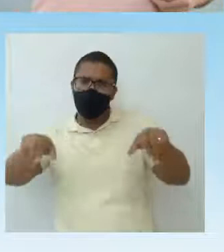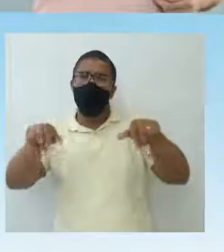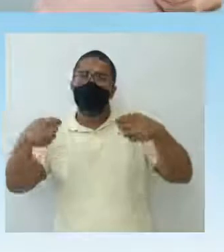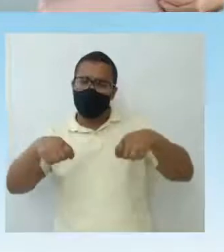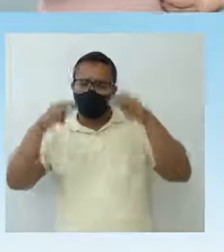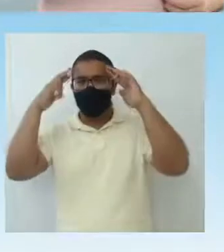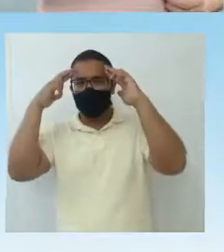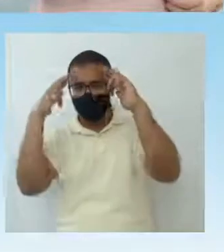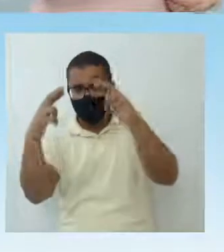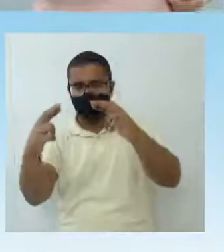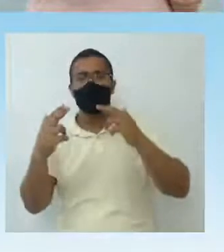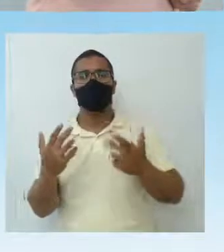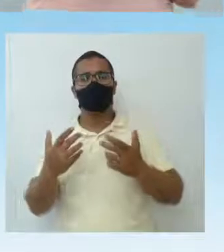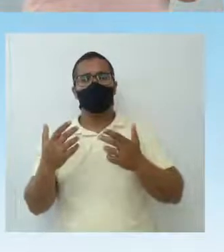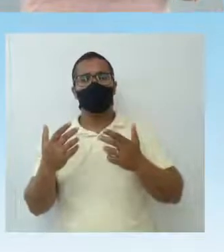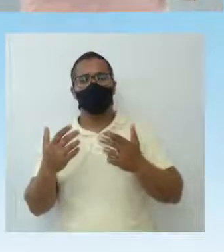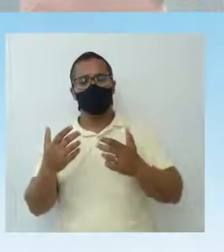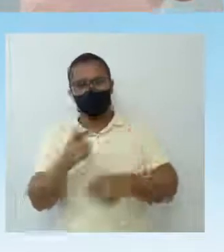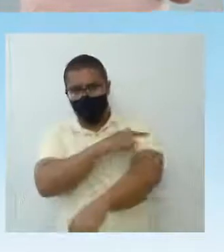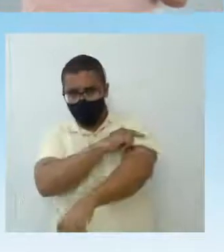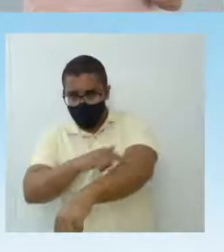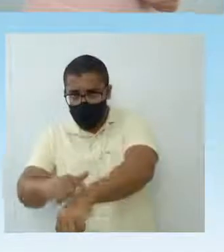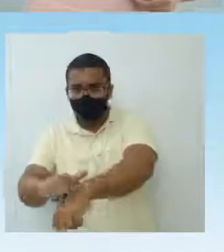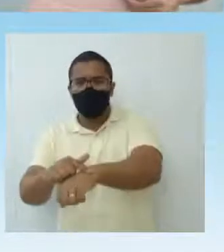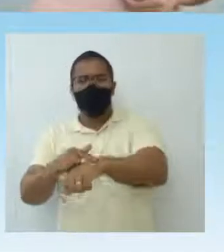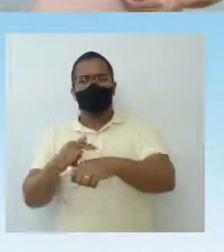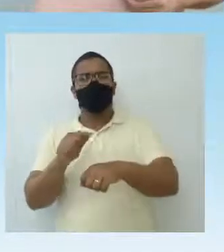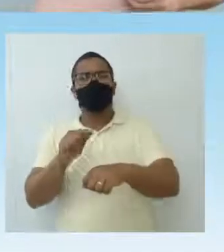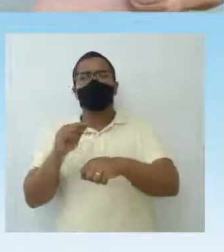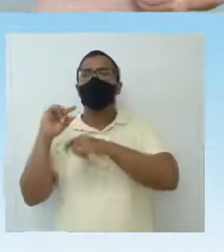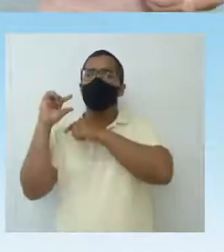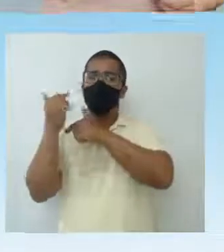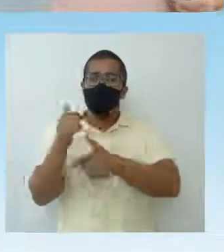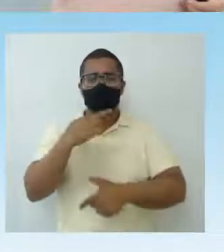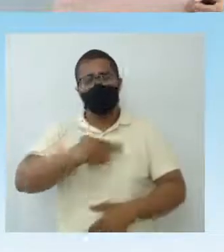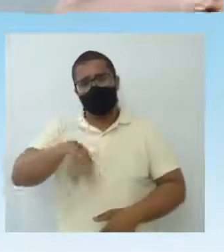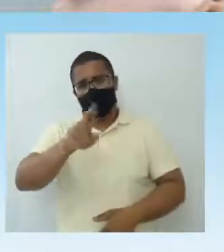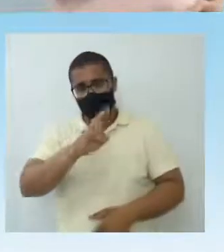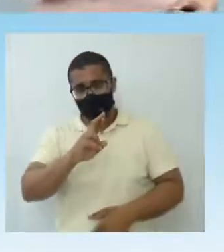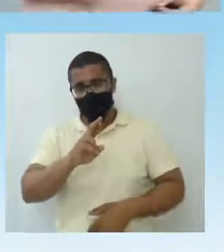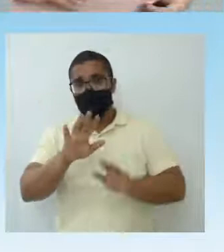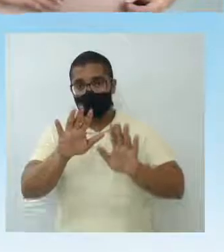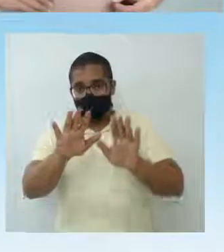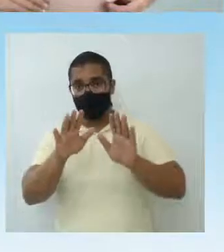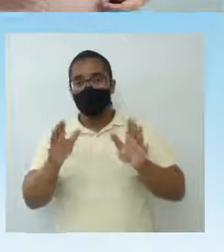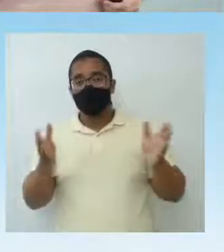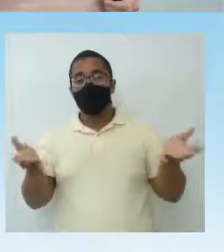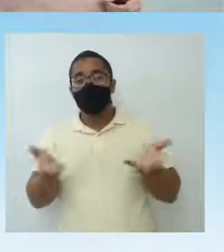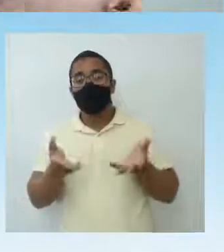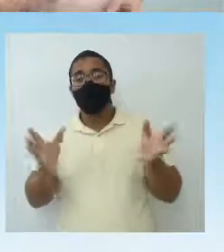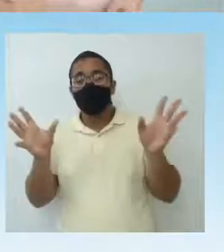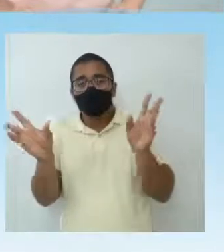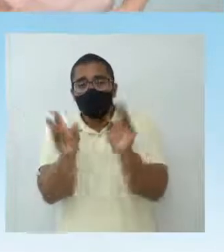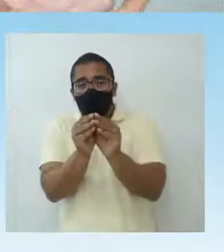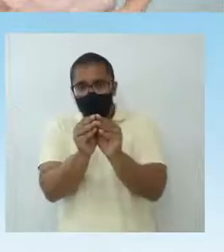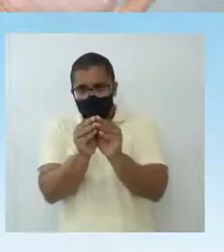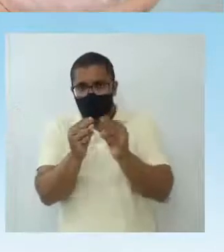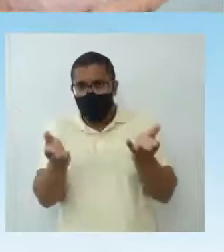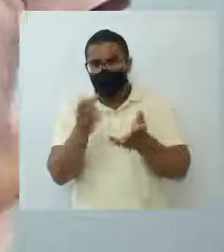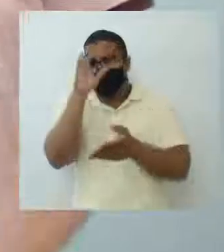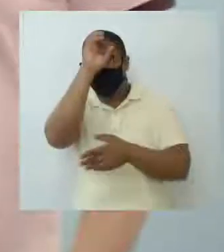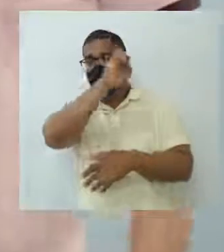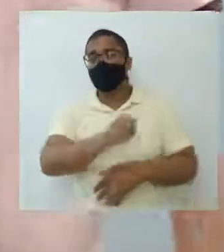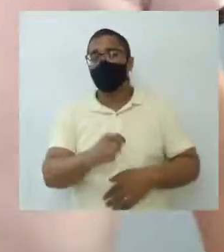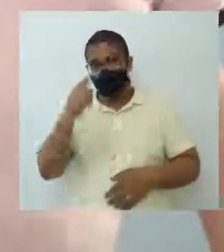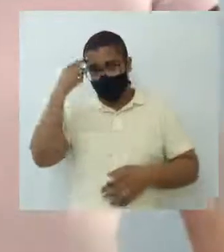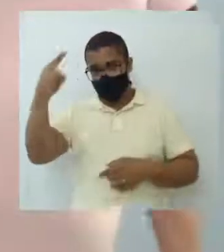a dignidade, certo? Das grandes tradições religiosas. Vamos pontuar aqui aquilo que nós vimos hoje. Vamos